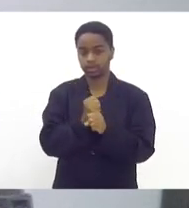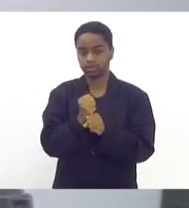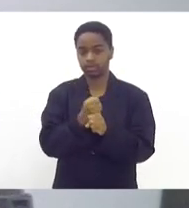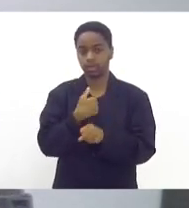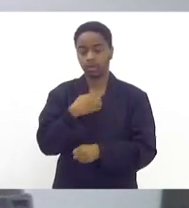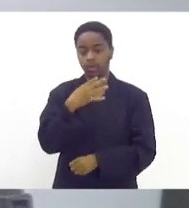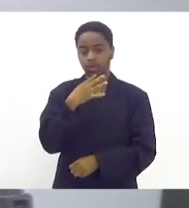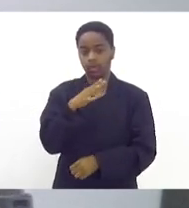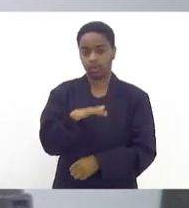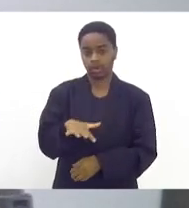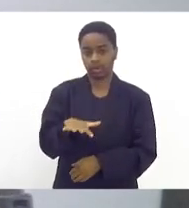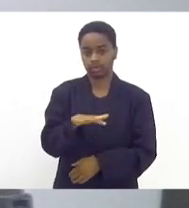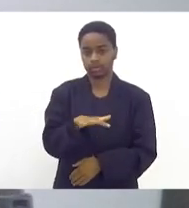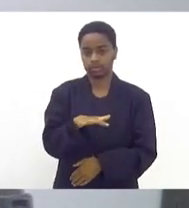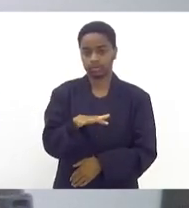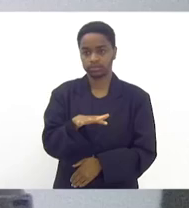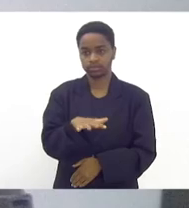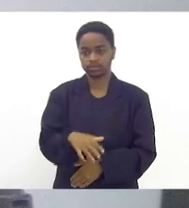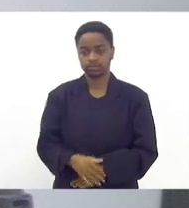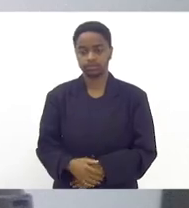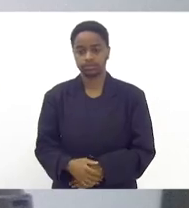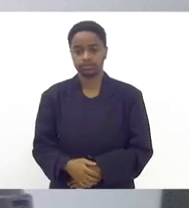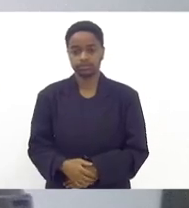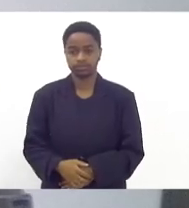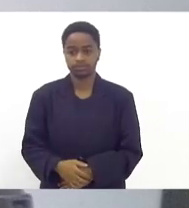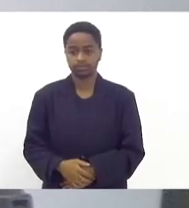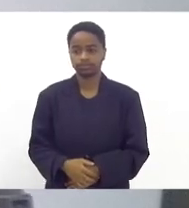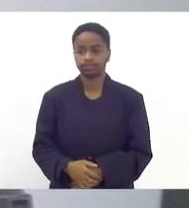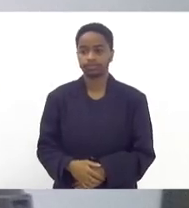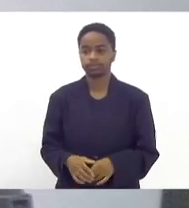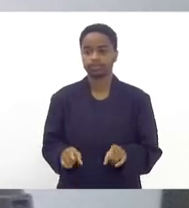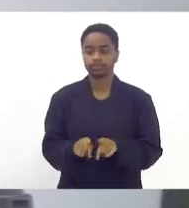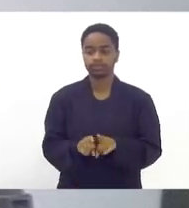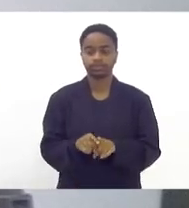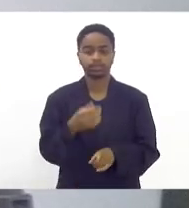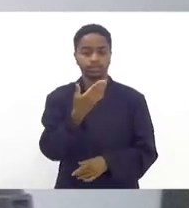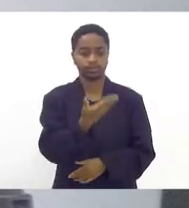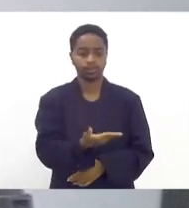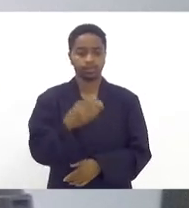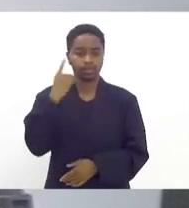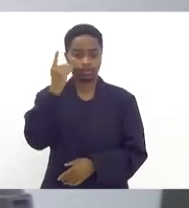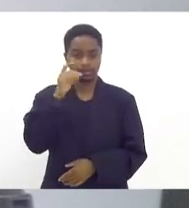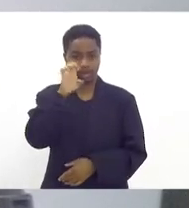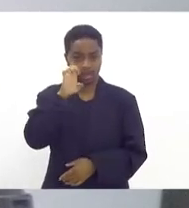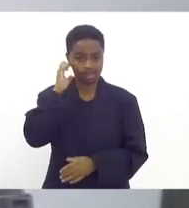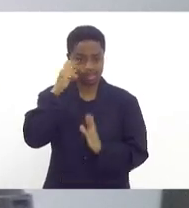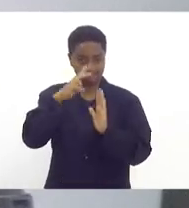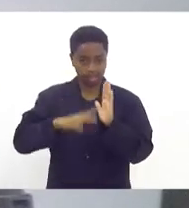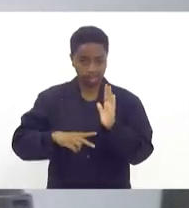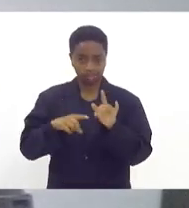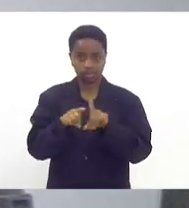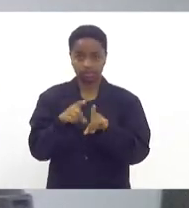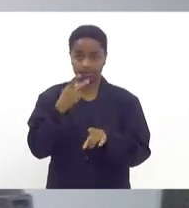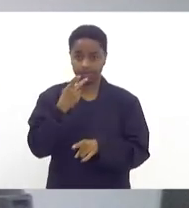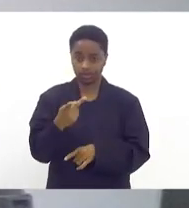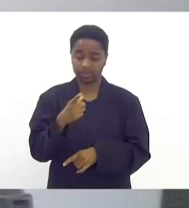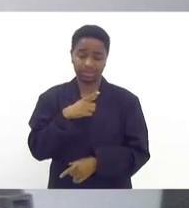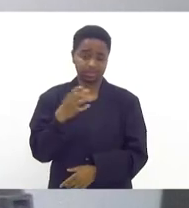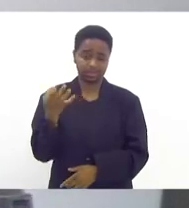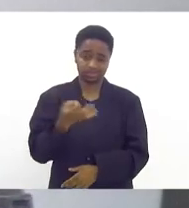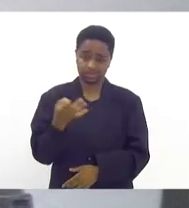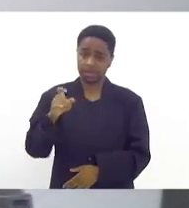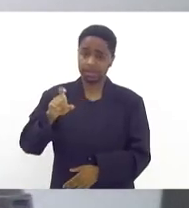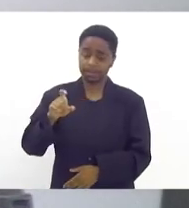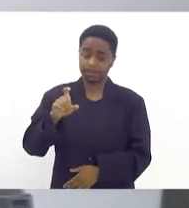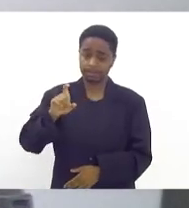essa causa eh tudo que a deputada Érica leu e falou aqui eu tenho certeza que os planos de